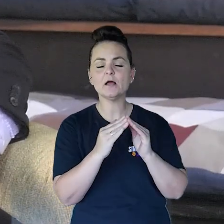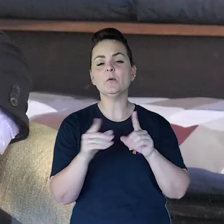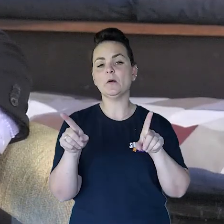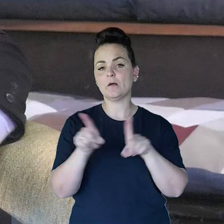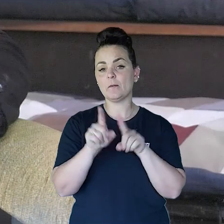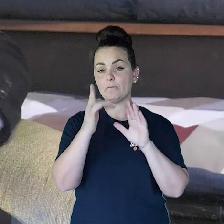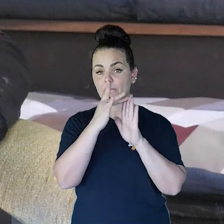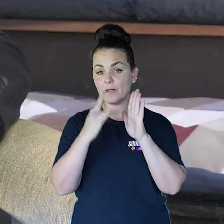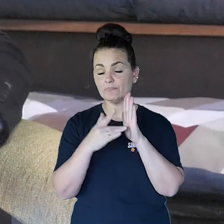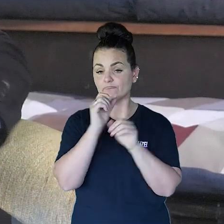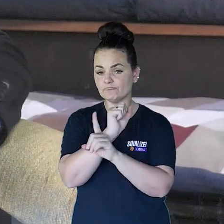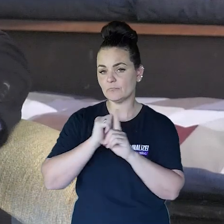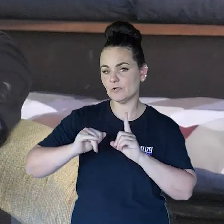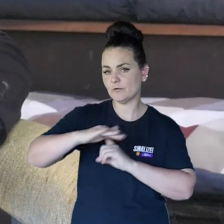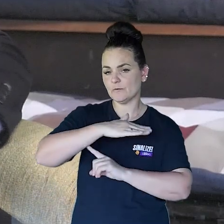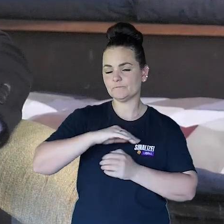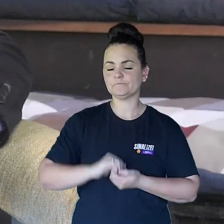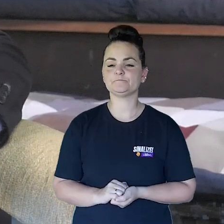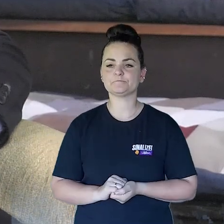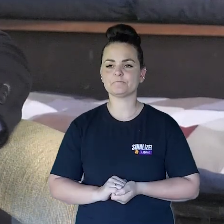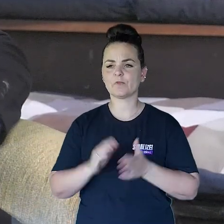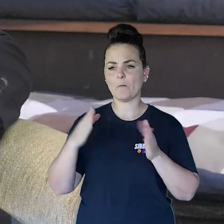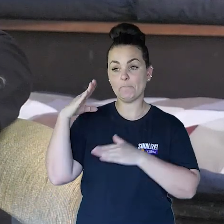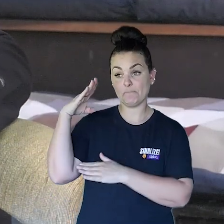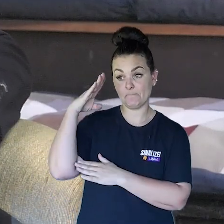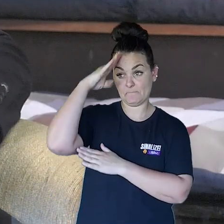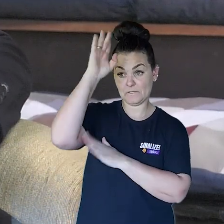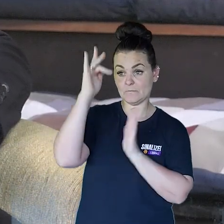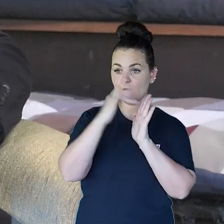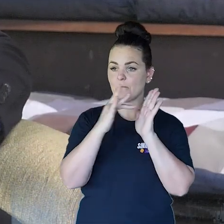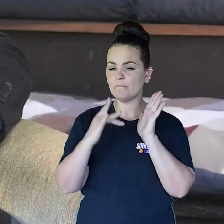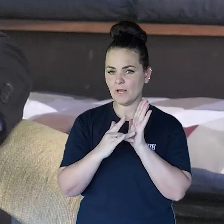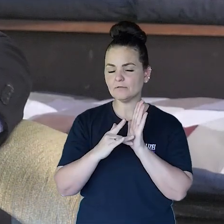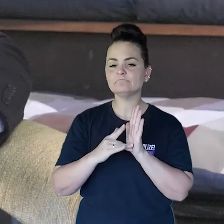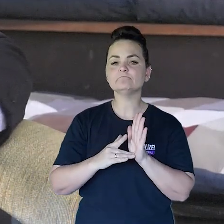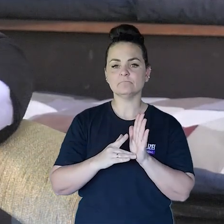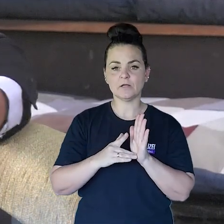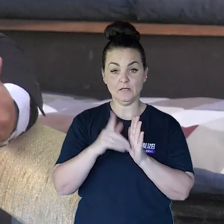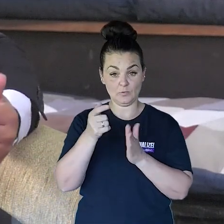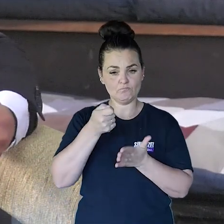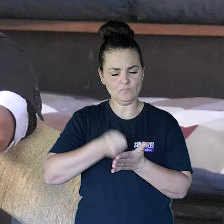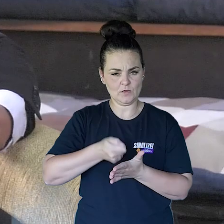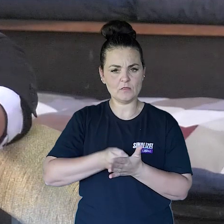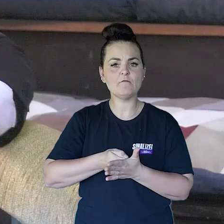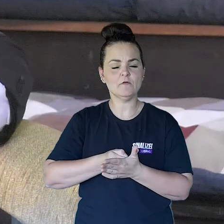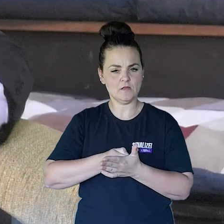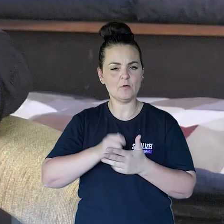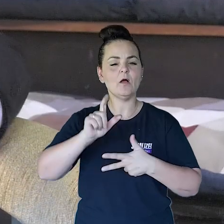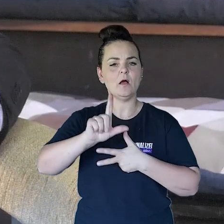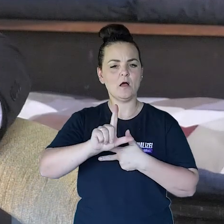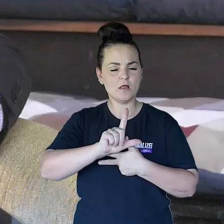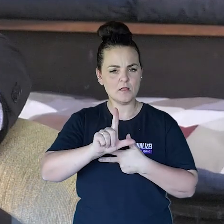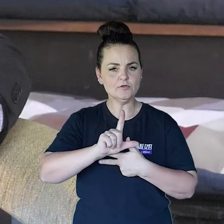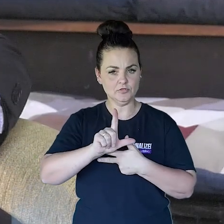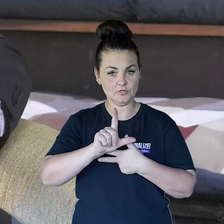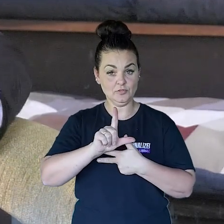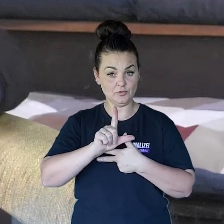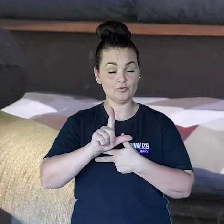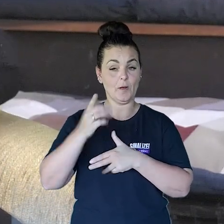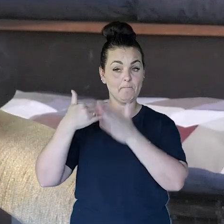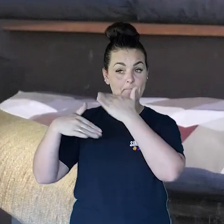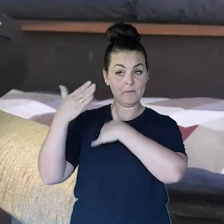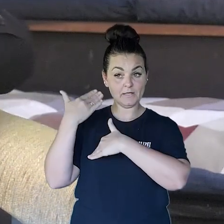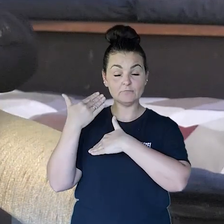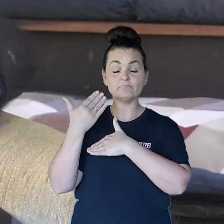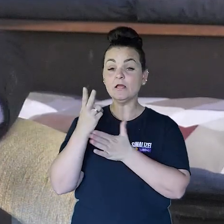social. Quais foram as principais pautas que você defendeu na legislatura anterior e que pretende